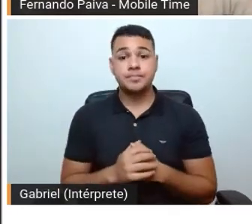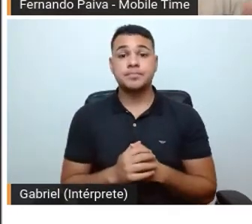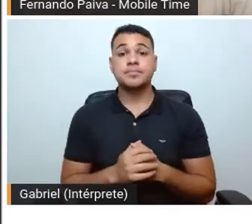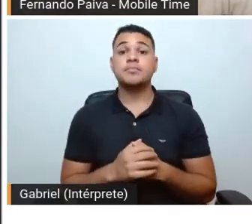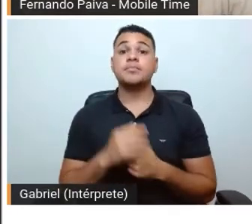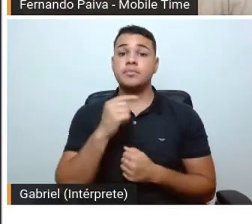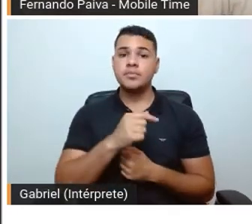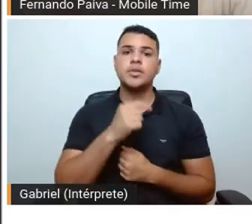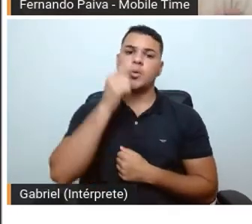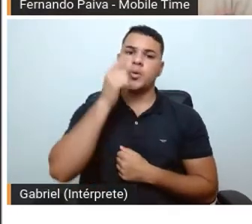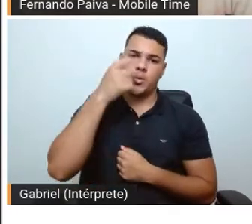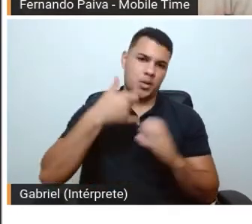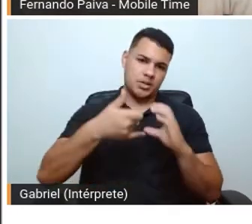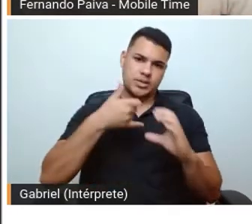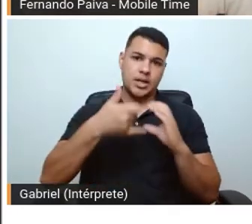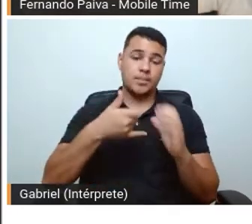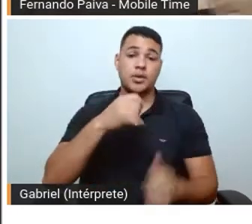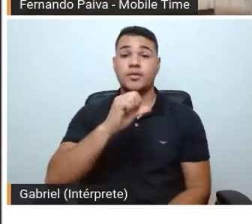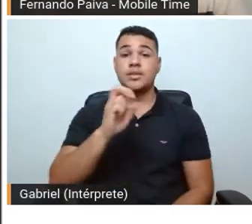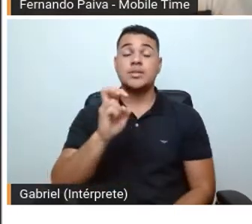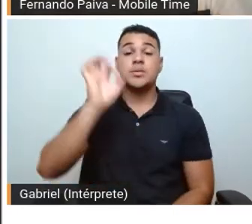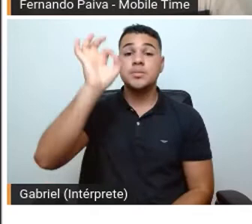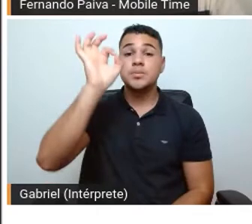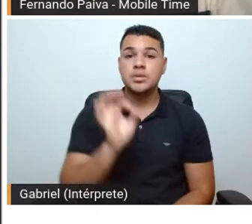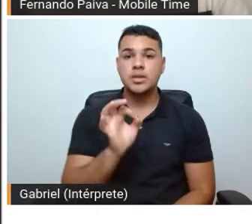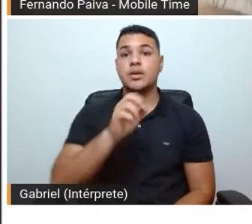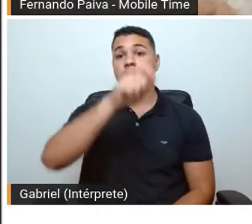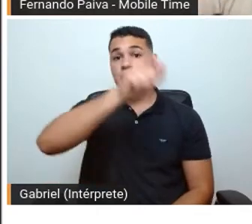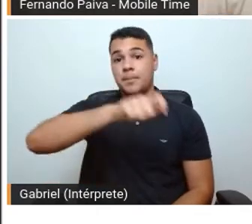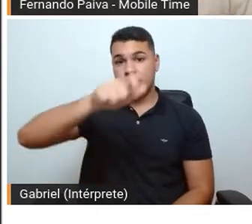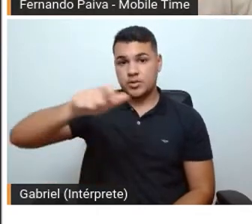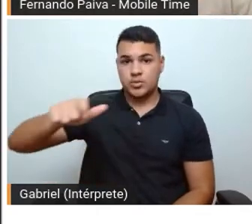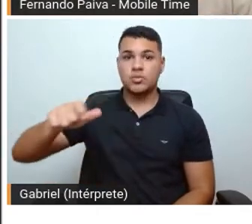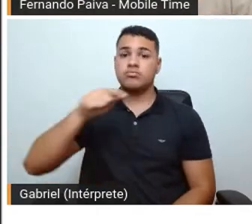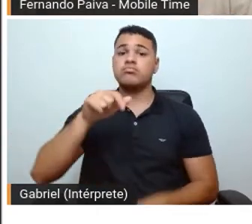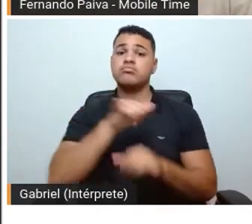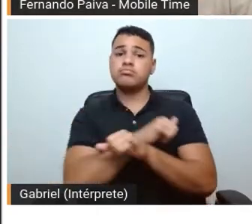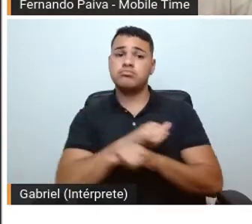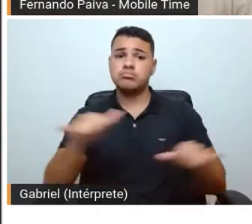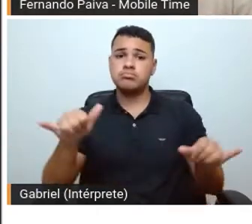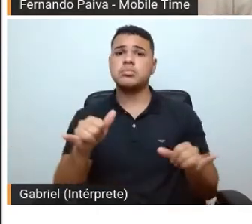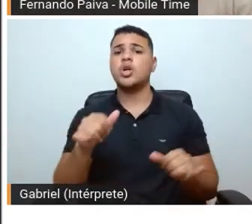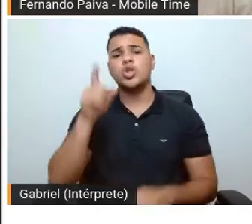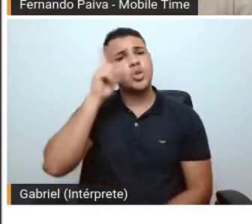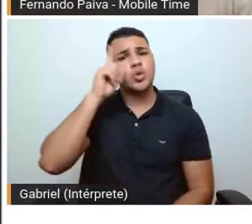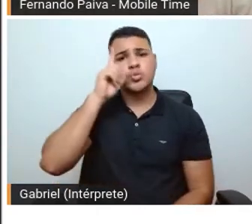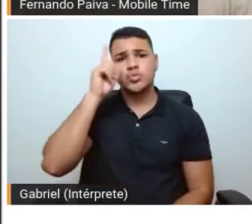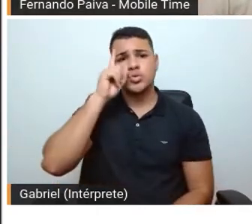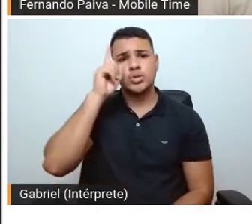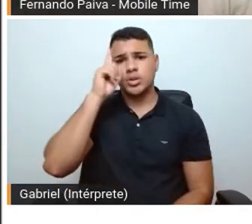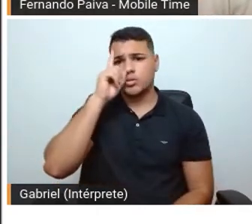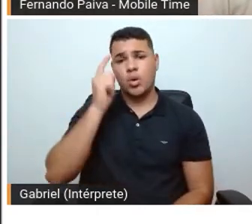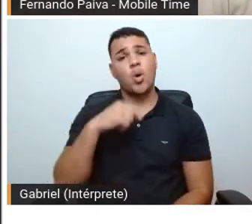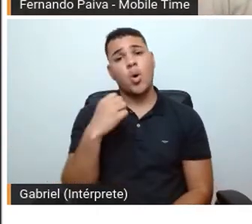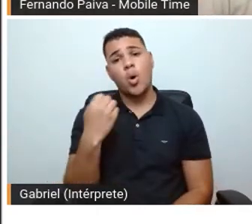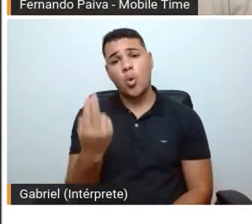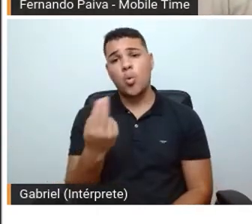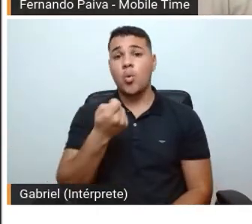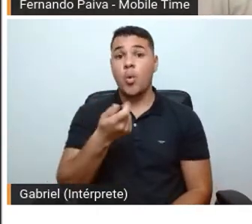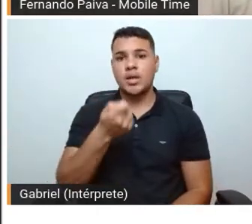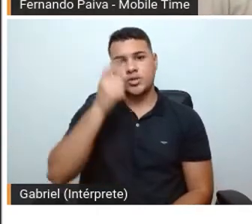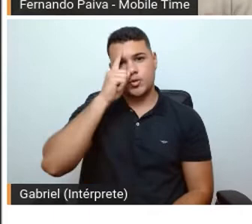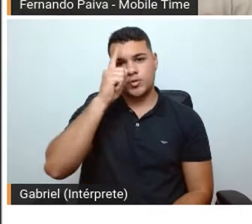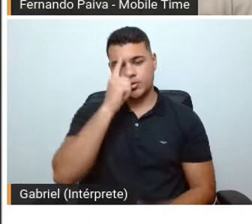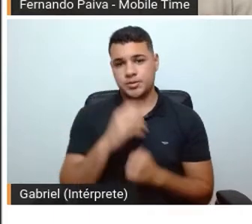é o aplicativo mais aberto o Brasil noventa e cinco porcento dos usuários do WhatsApp declaram que abri ele todo dia ou quase todo dia é